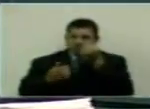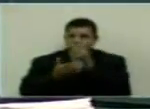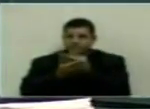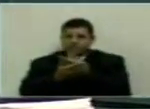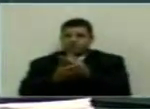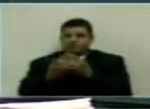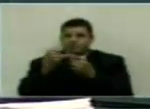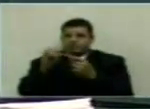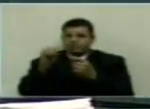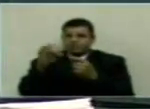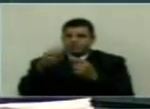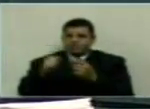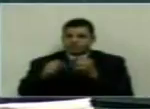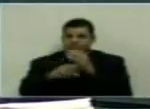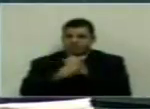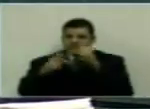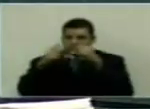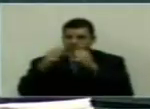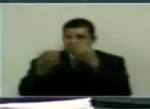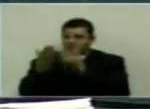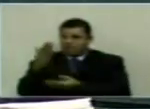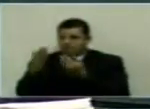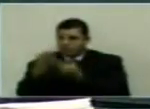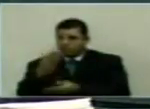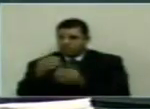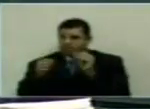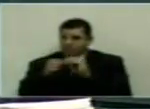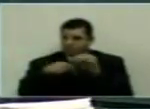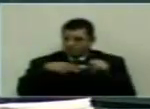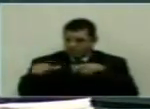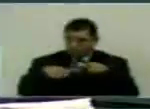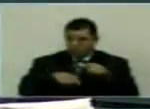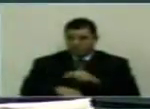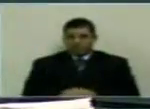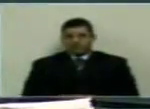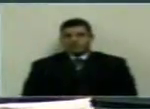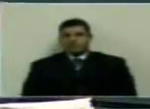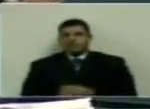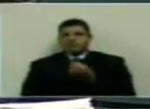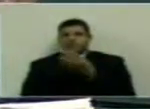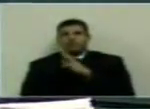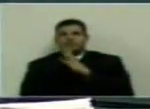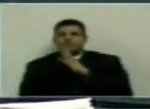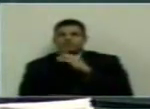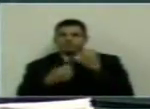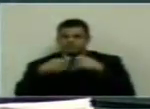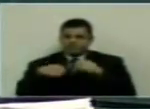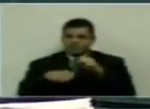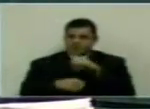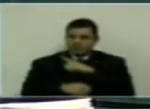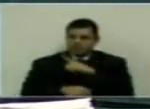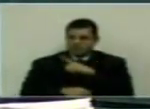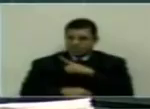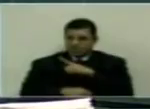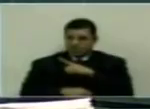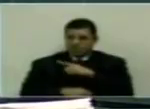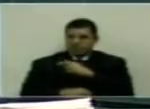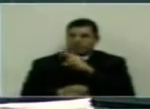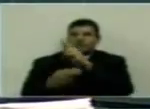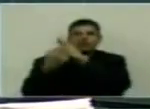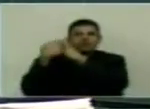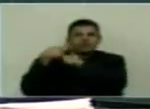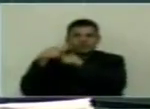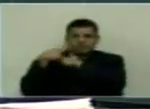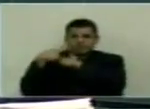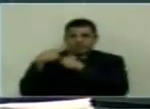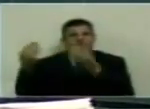conta com o apagão e com os prejuízos deles decorrente. Eu penso que nós precisamos ter